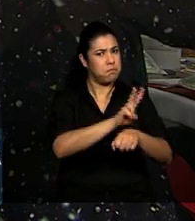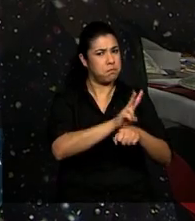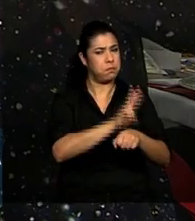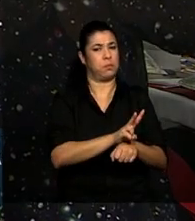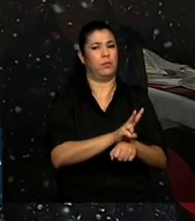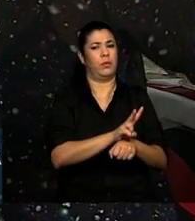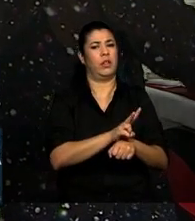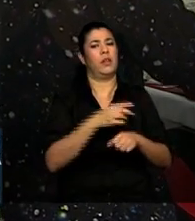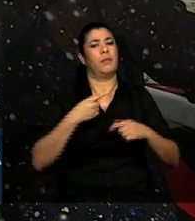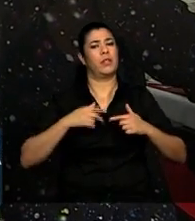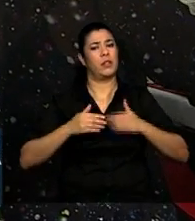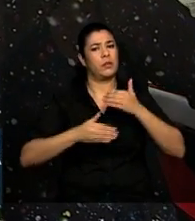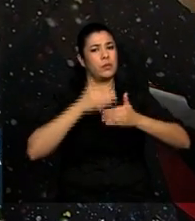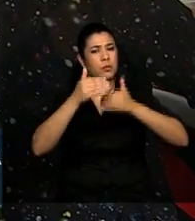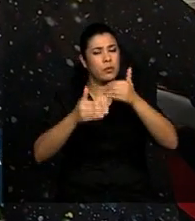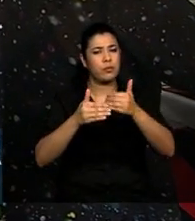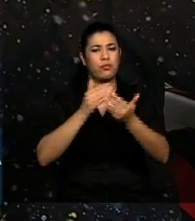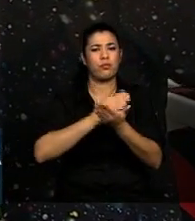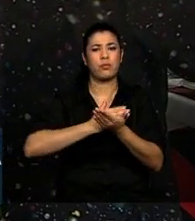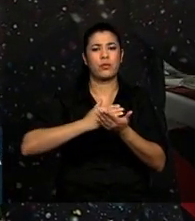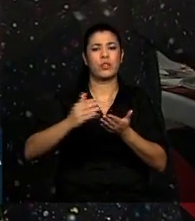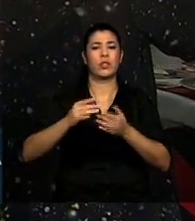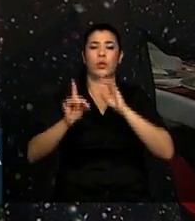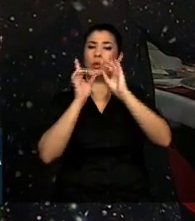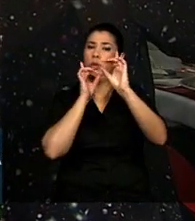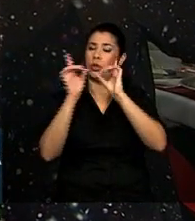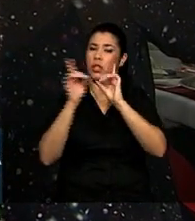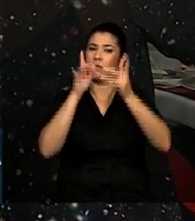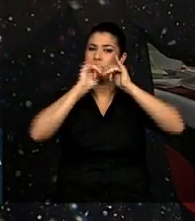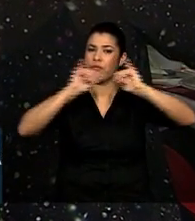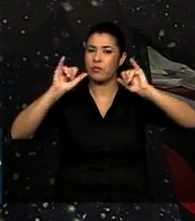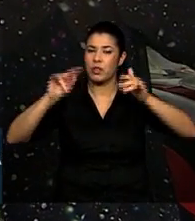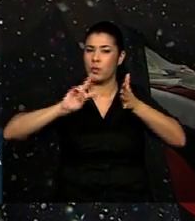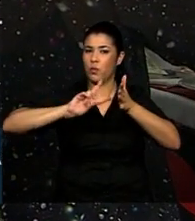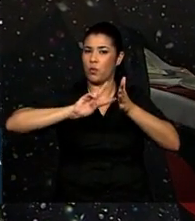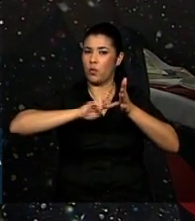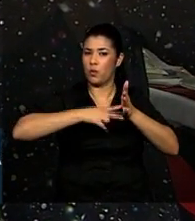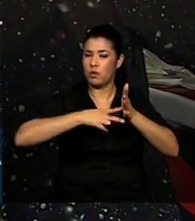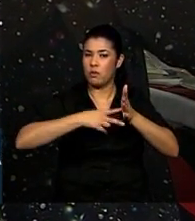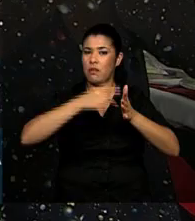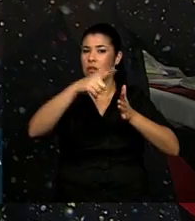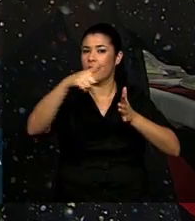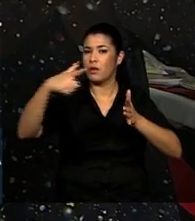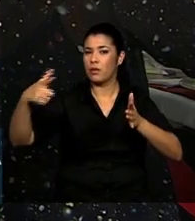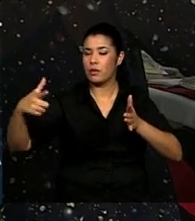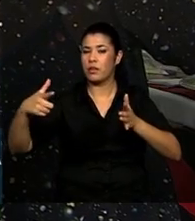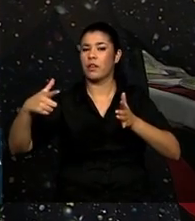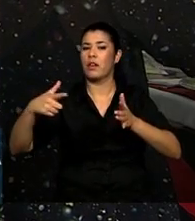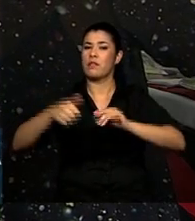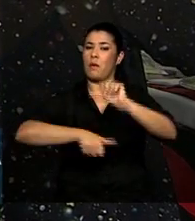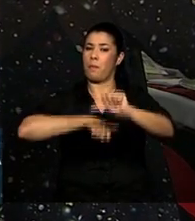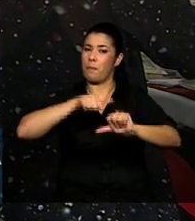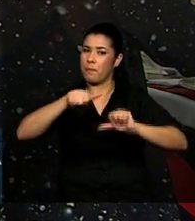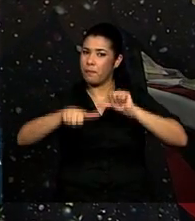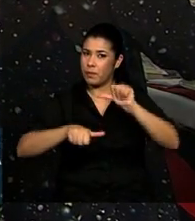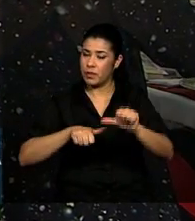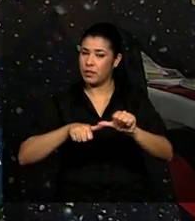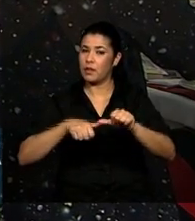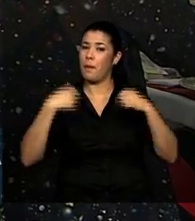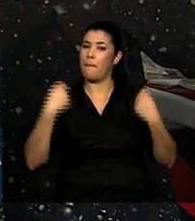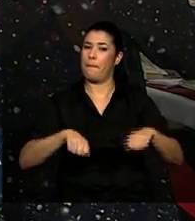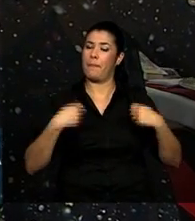processo de diálogo com as centrais informando esclarecendo é que estas medidas buscam corrigir eh